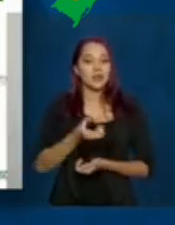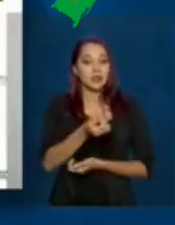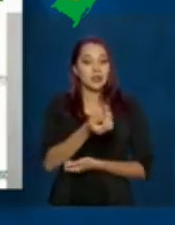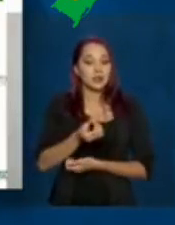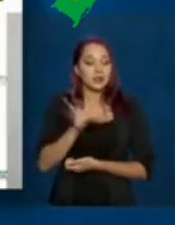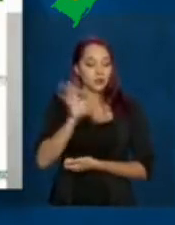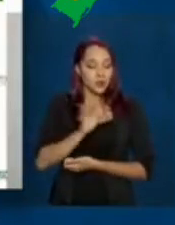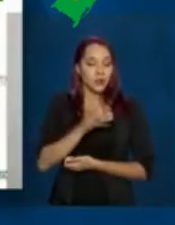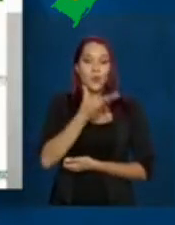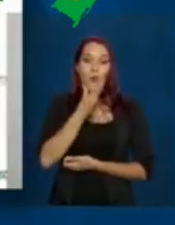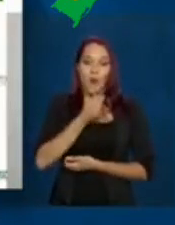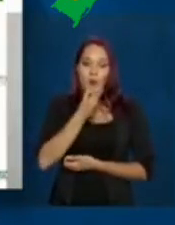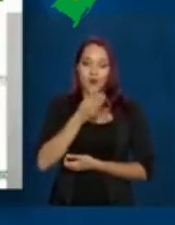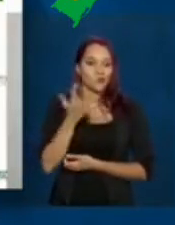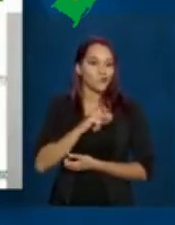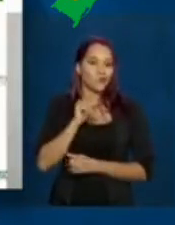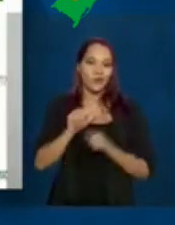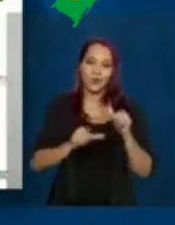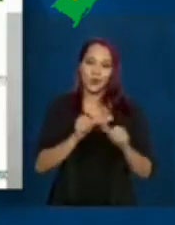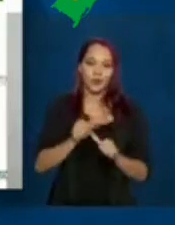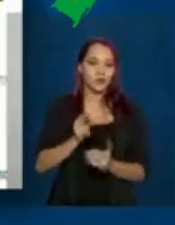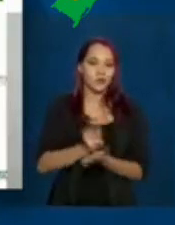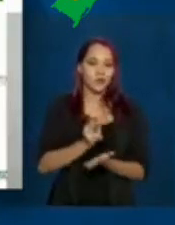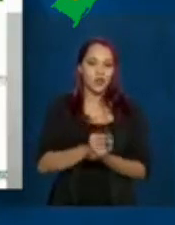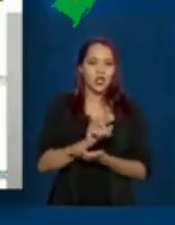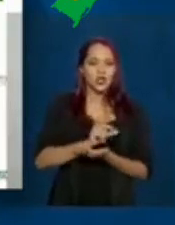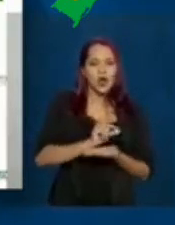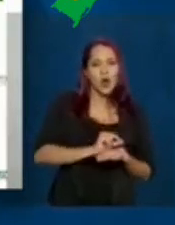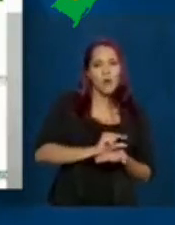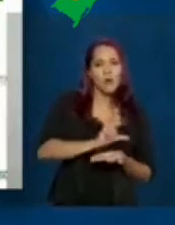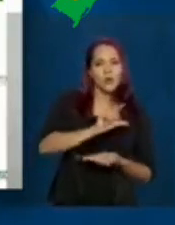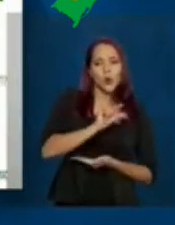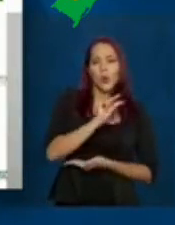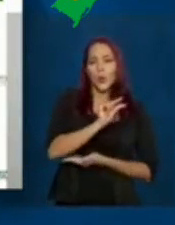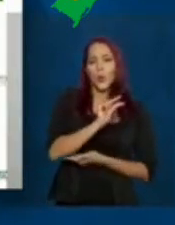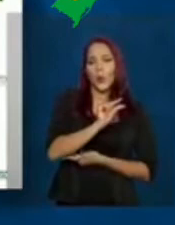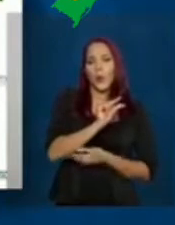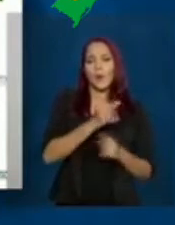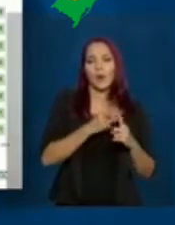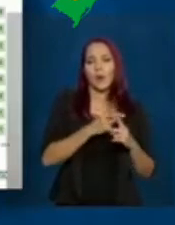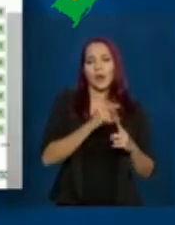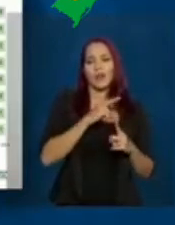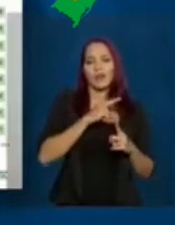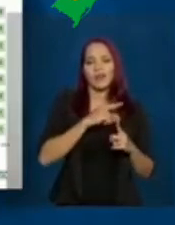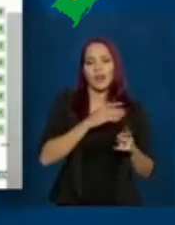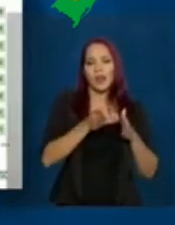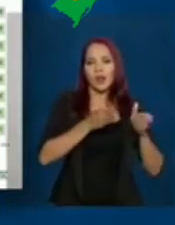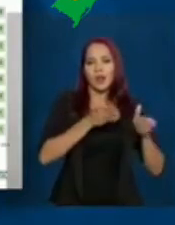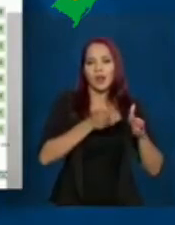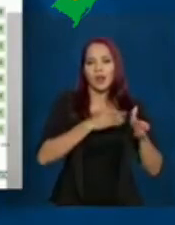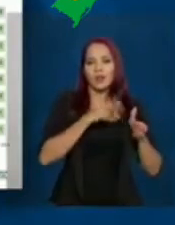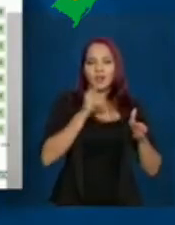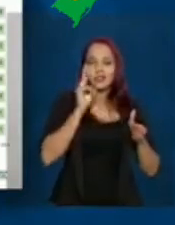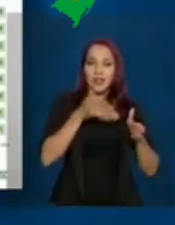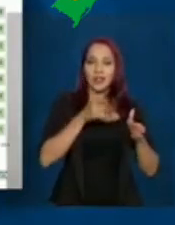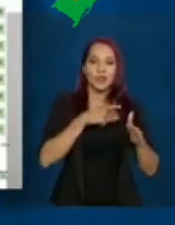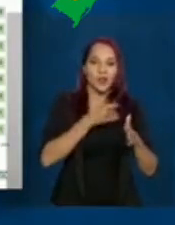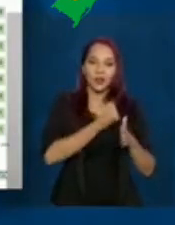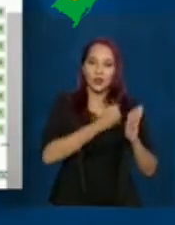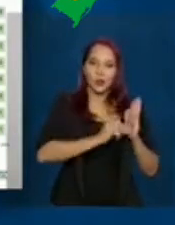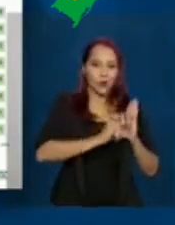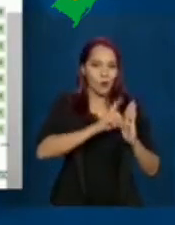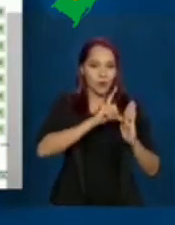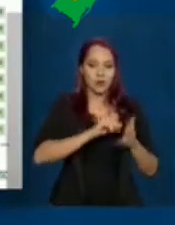60% são homens, não teve mudança, aumentou um pouco porque estamos agora aumentando. Em